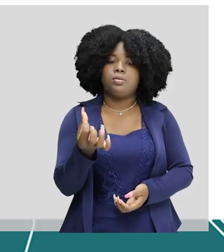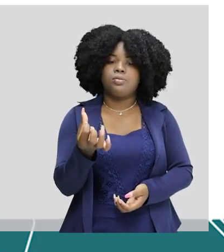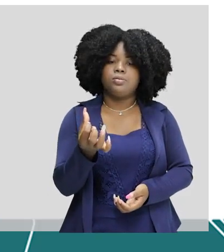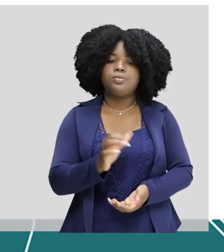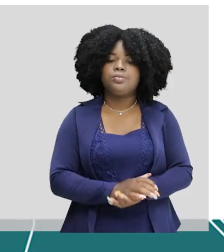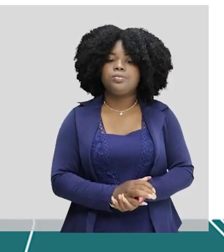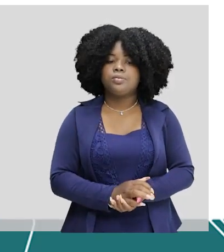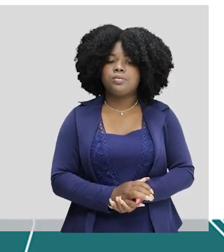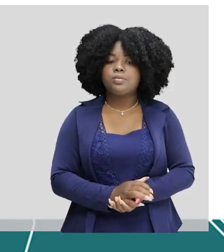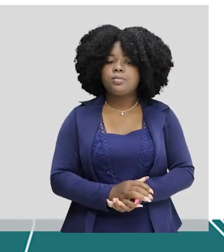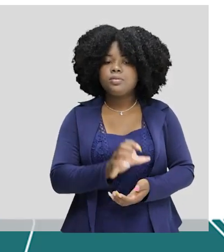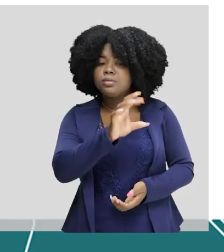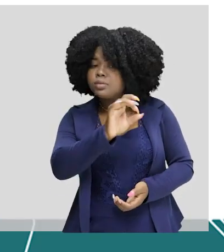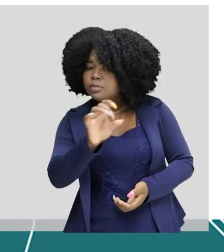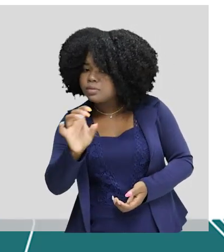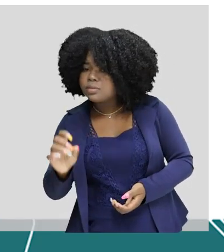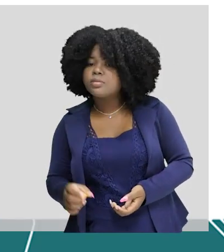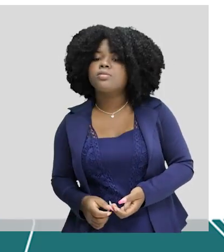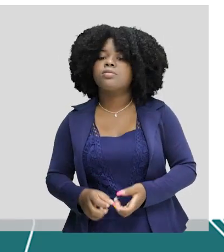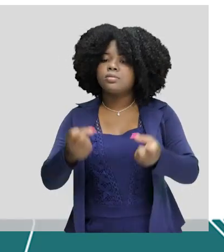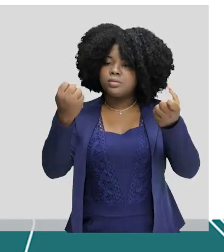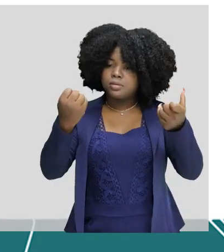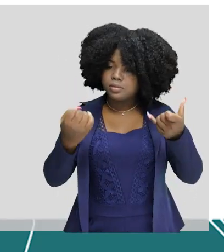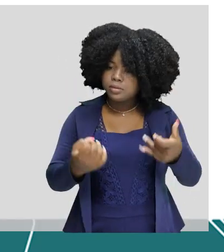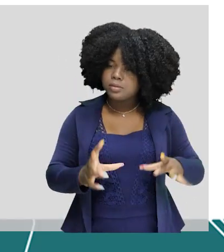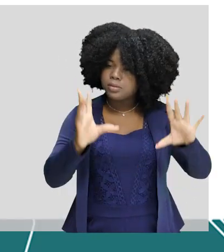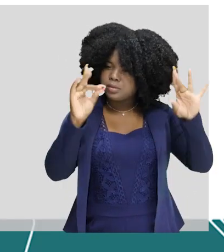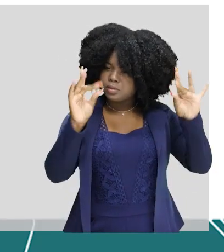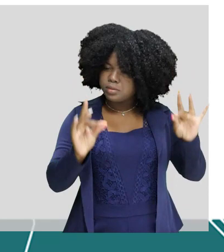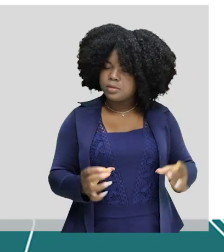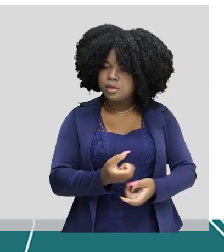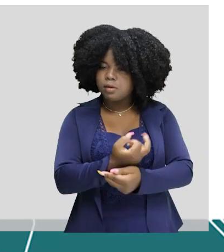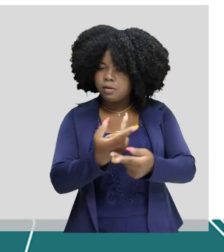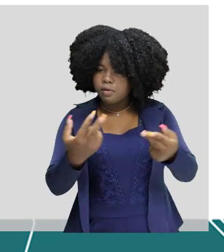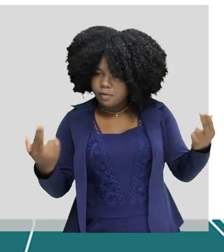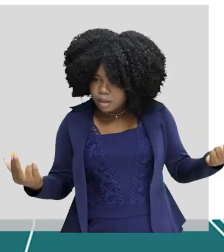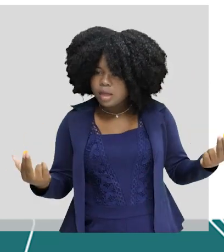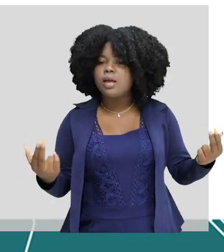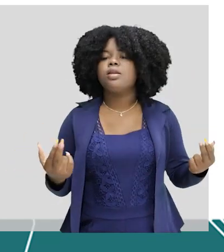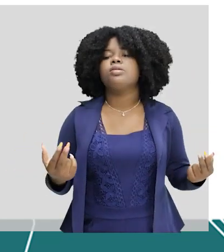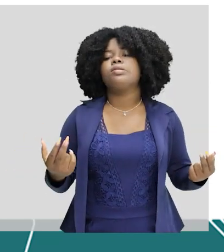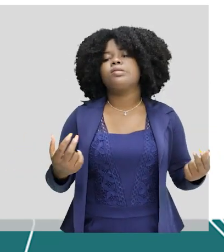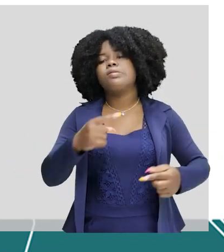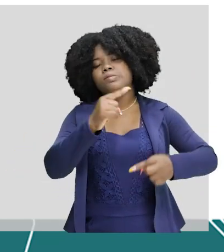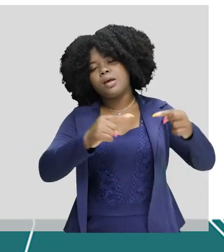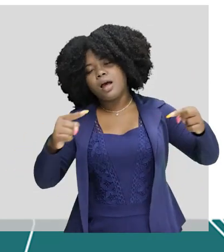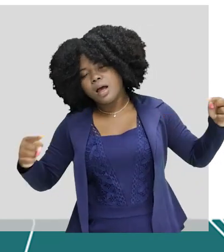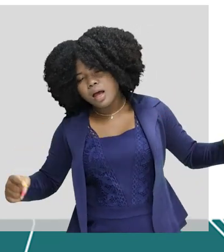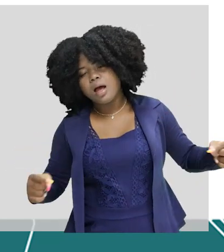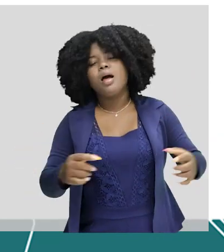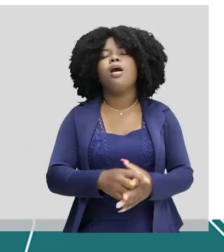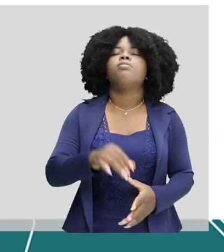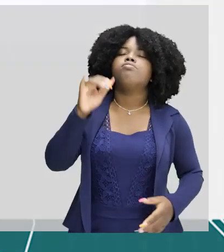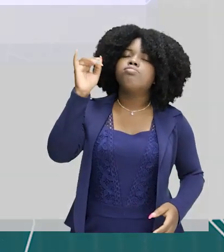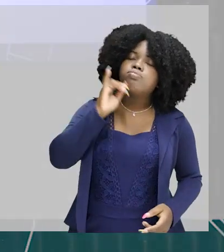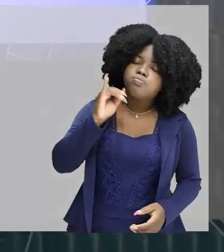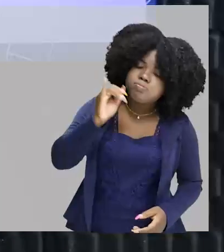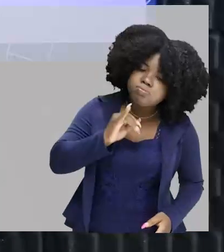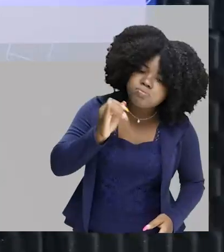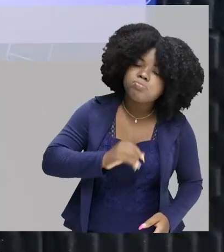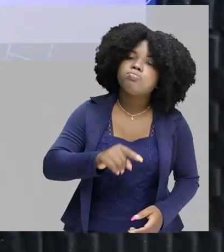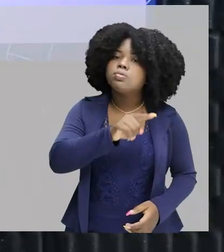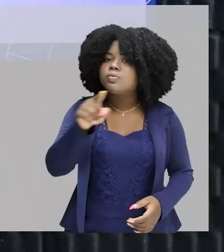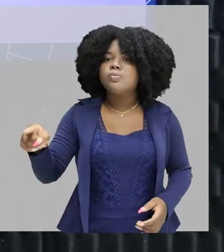vai trabalhar cada um deles de forma assim bem devagar, com vários exemplos, de forma que vocês